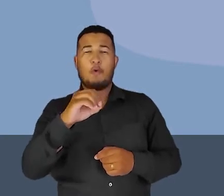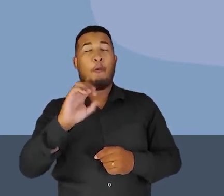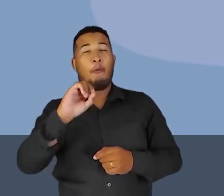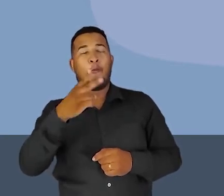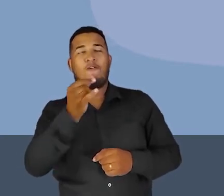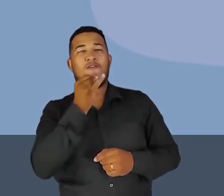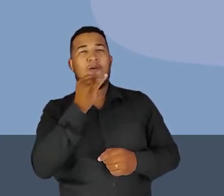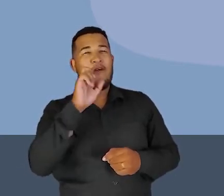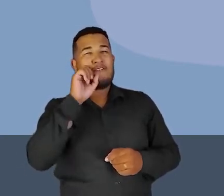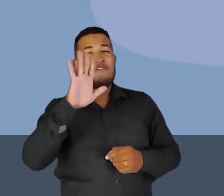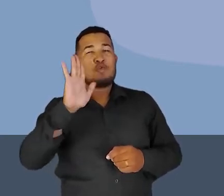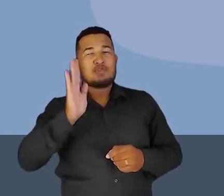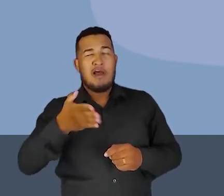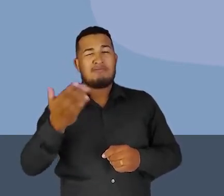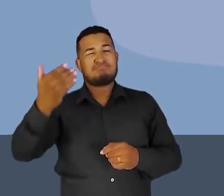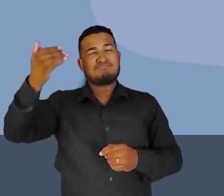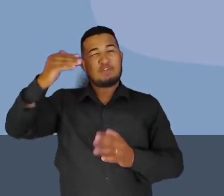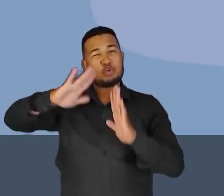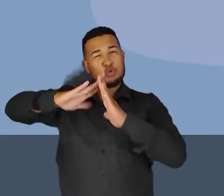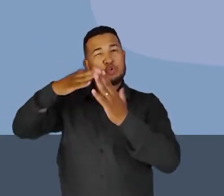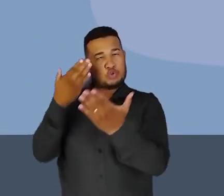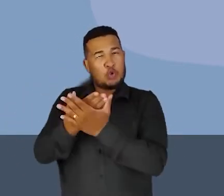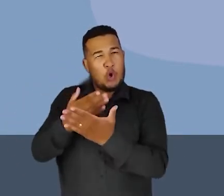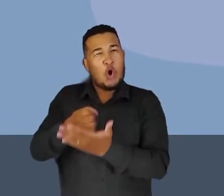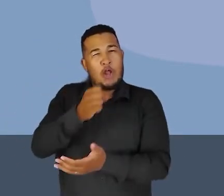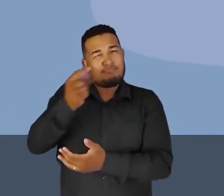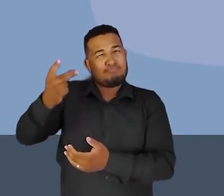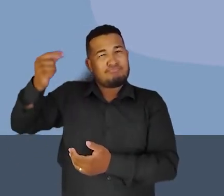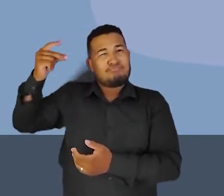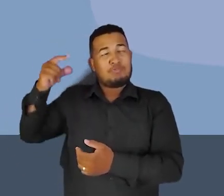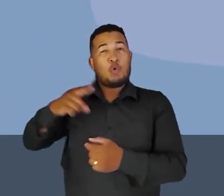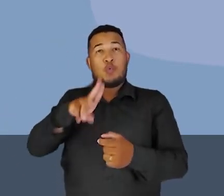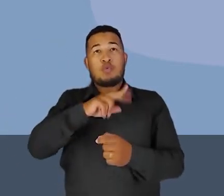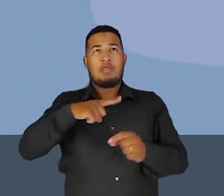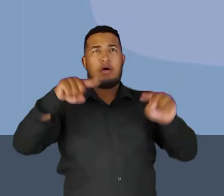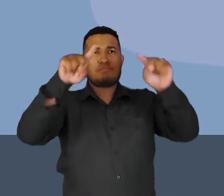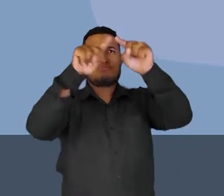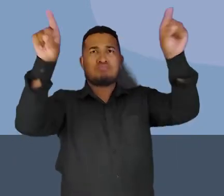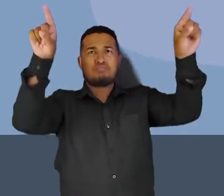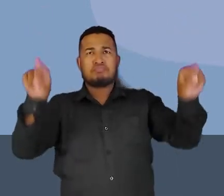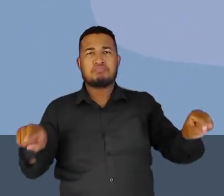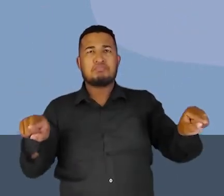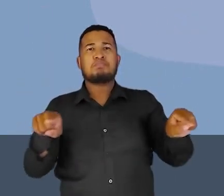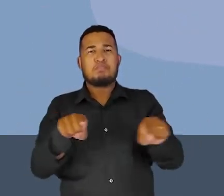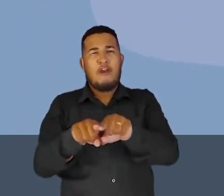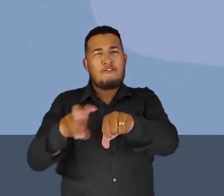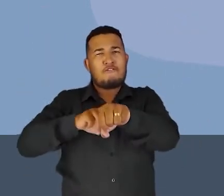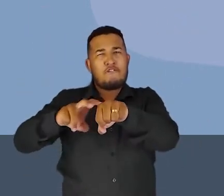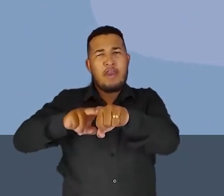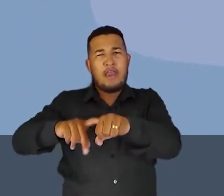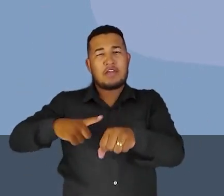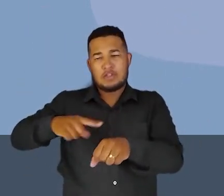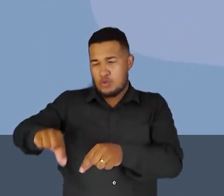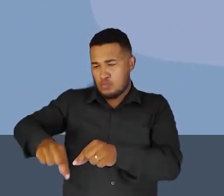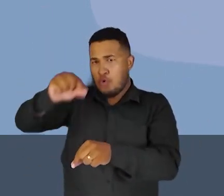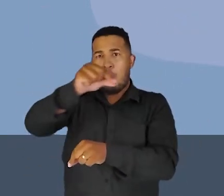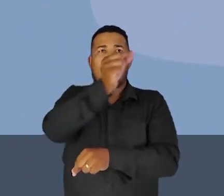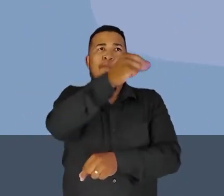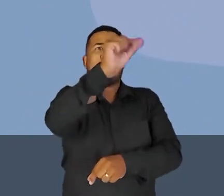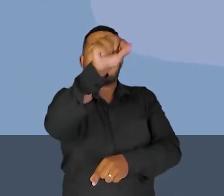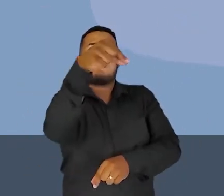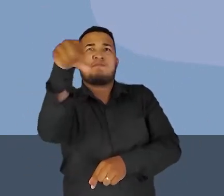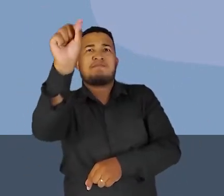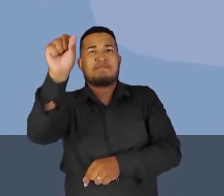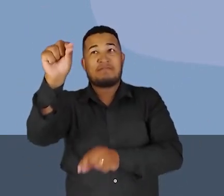aquele giz de escola, né, que a gente usava antigamente, onde a gente tinha o quadro negro, né, aí você tinha aqueles palitinhos de giz, era